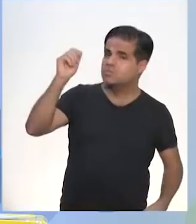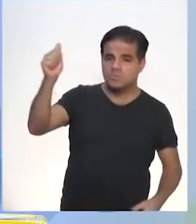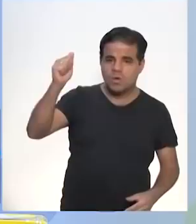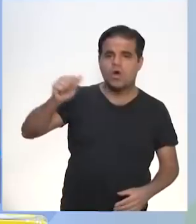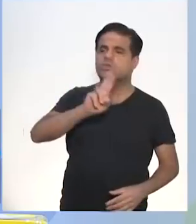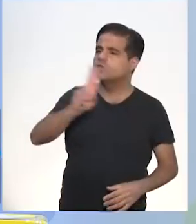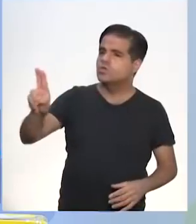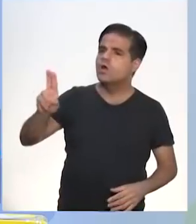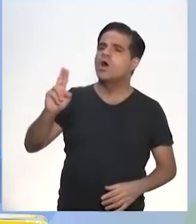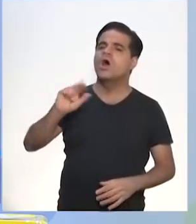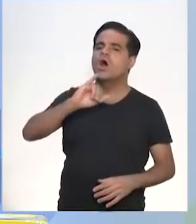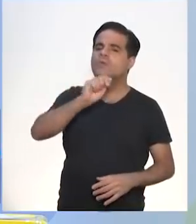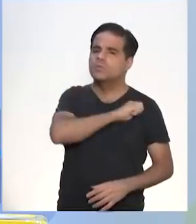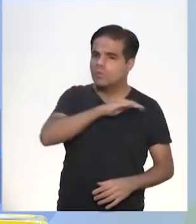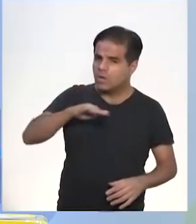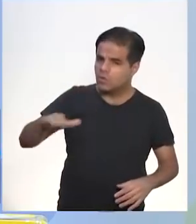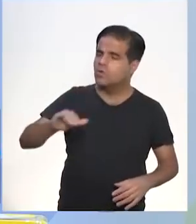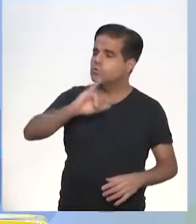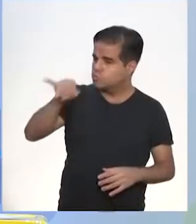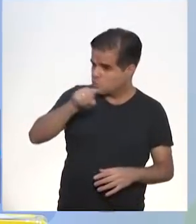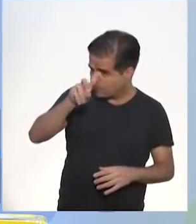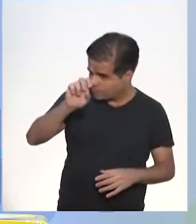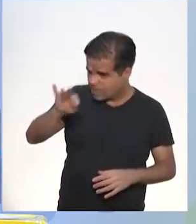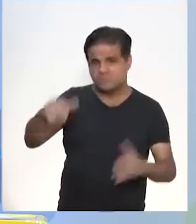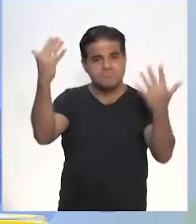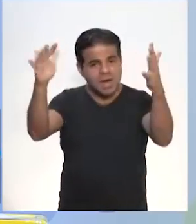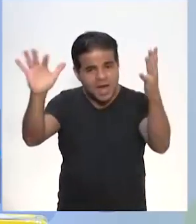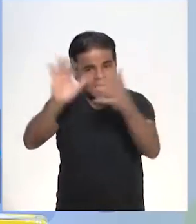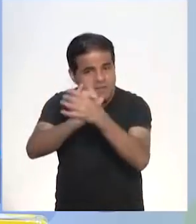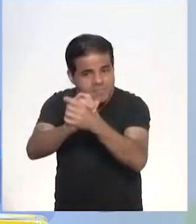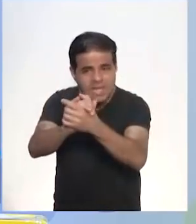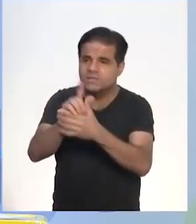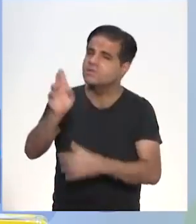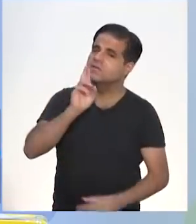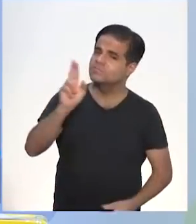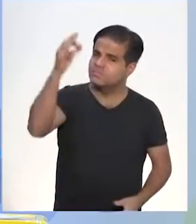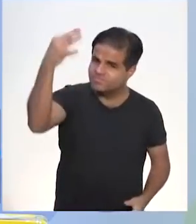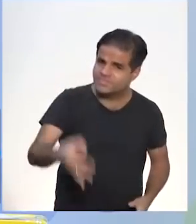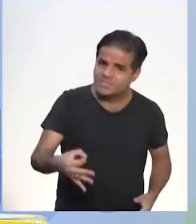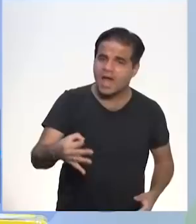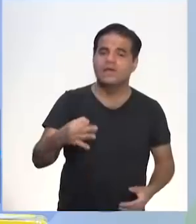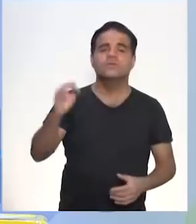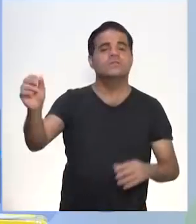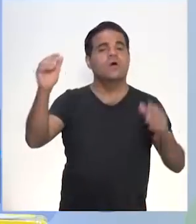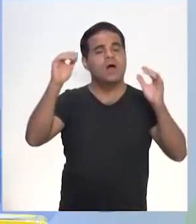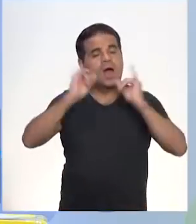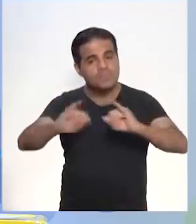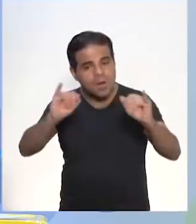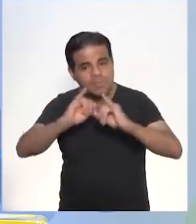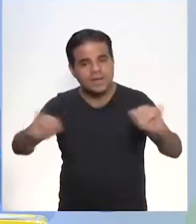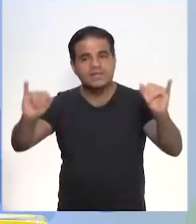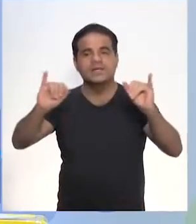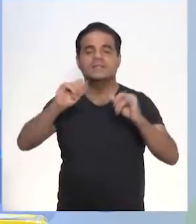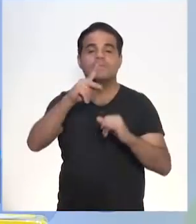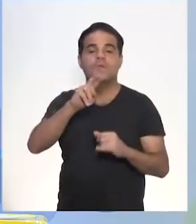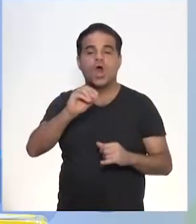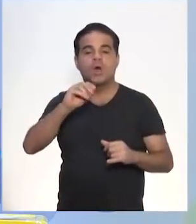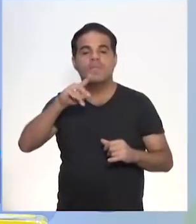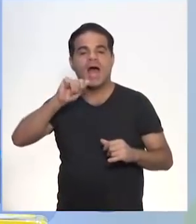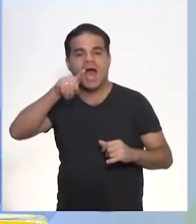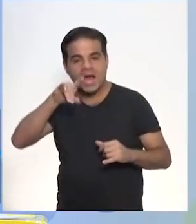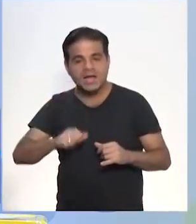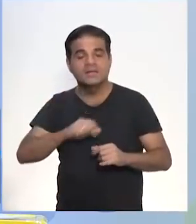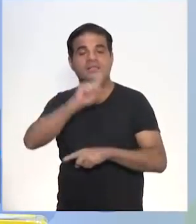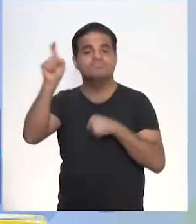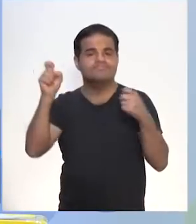João Vitor. João Vitor, parabéns, você foi muito bem. Então, exatamente. Então, a propaganda, né, a princípio, ela